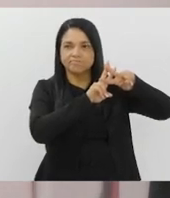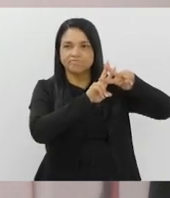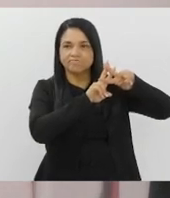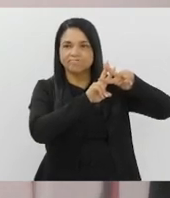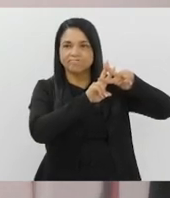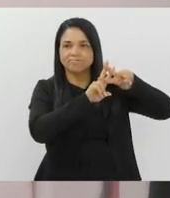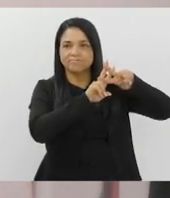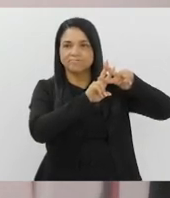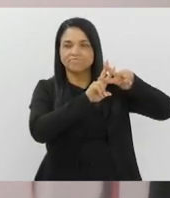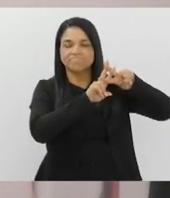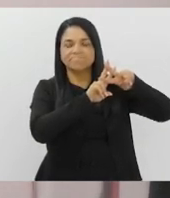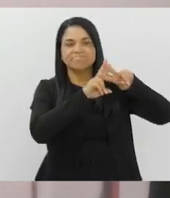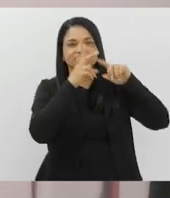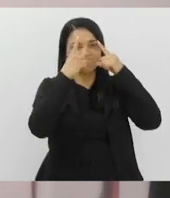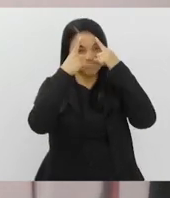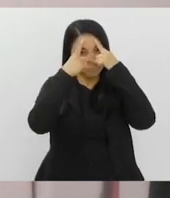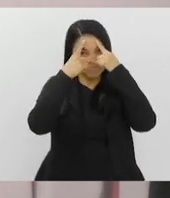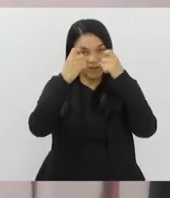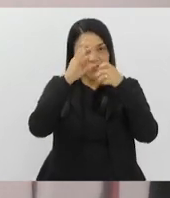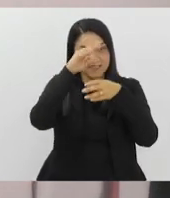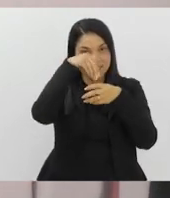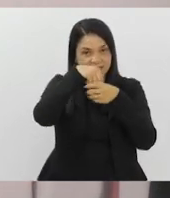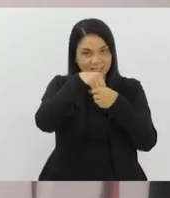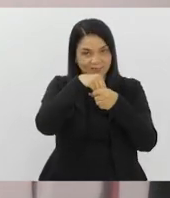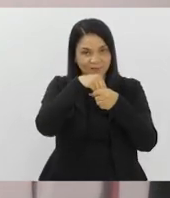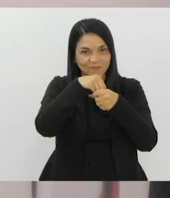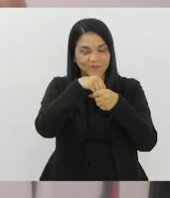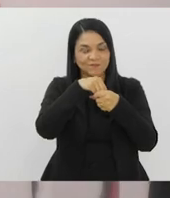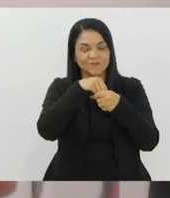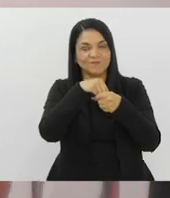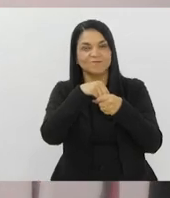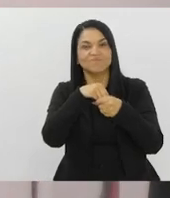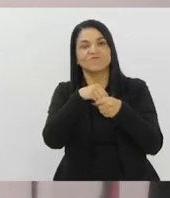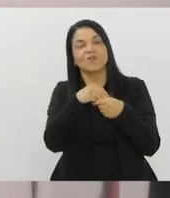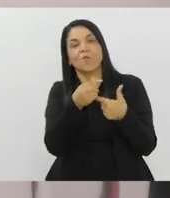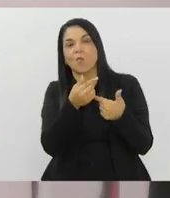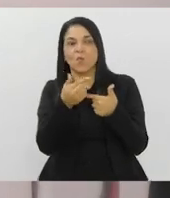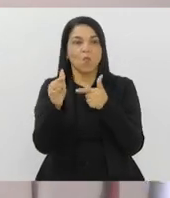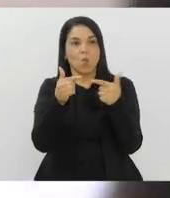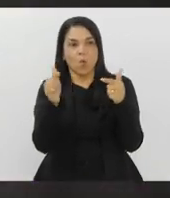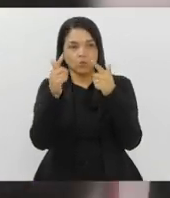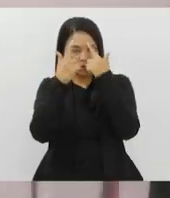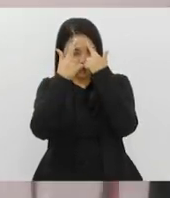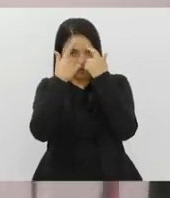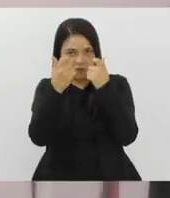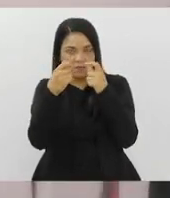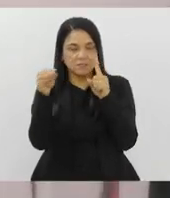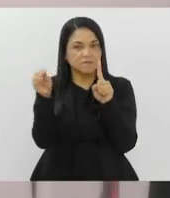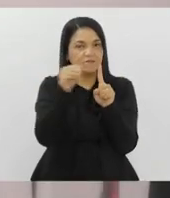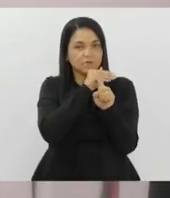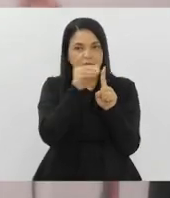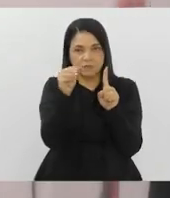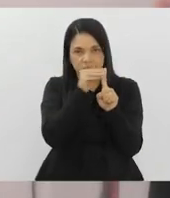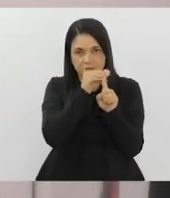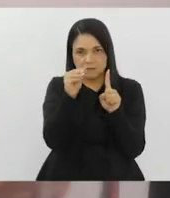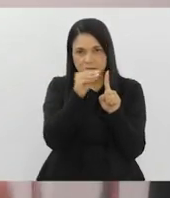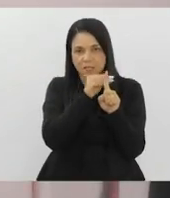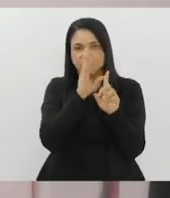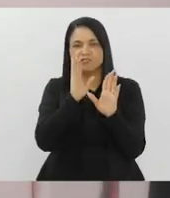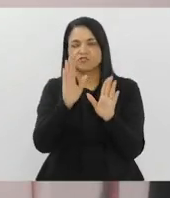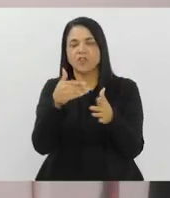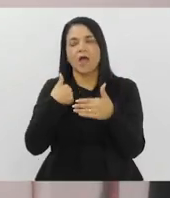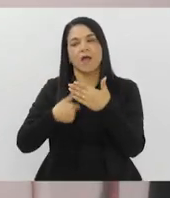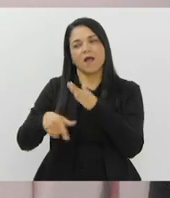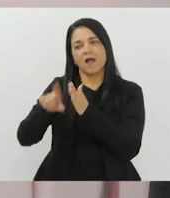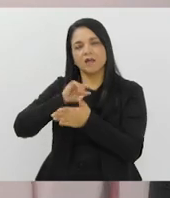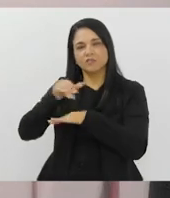série de violências, né, e ela intensifica uma série de outras violências e vulnerabilidades que a gente já tem conversado